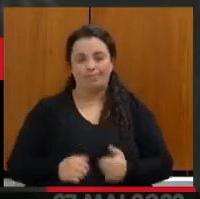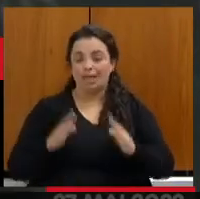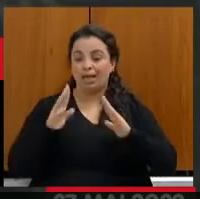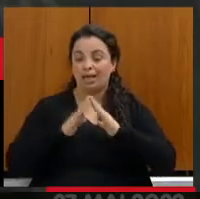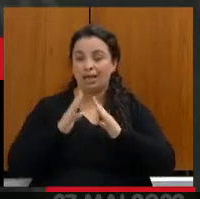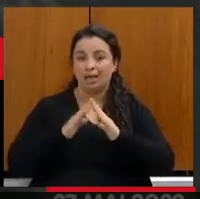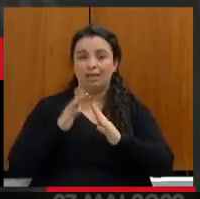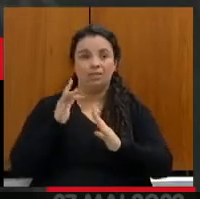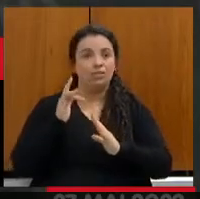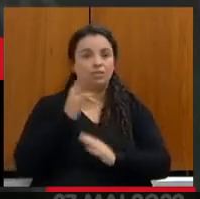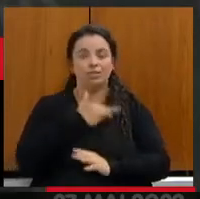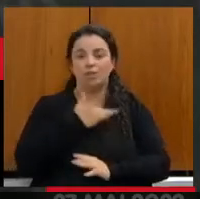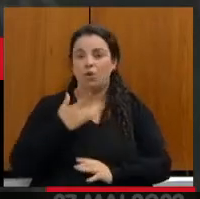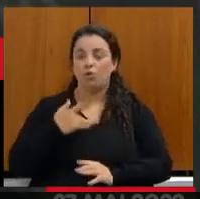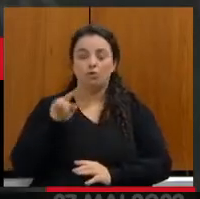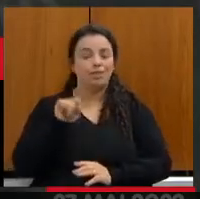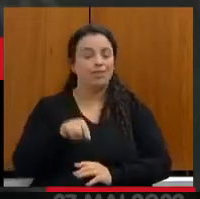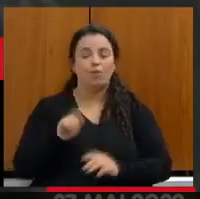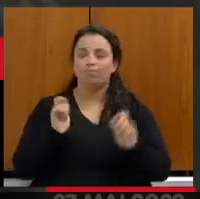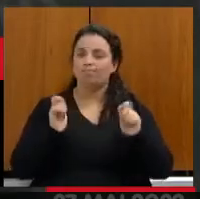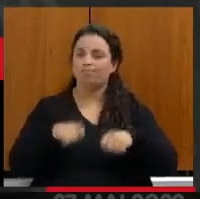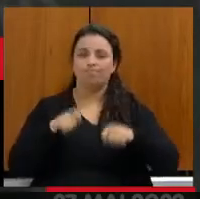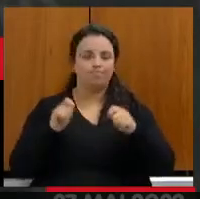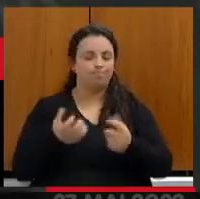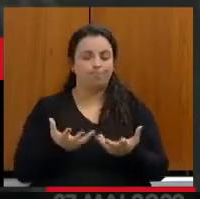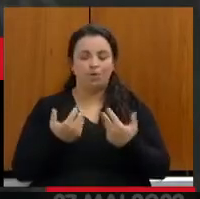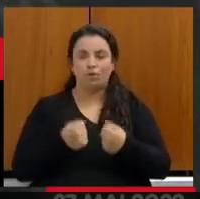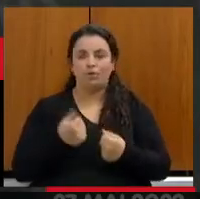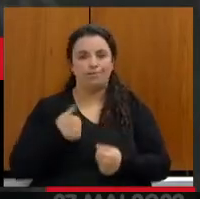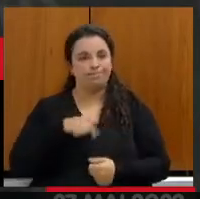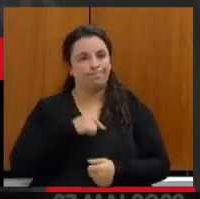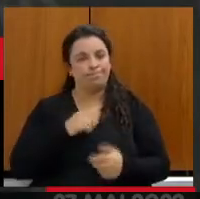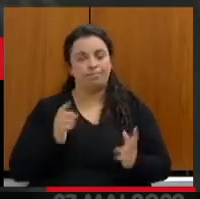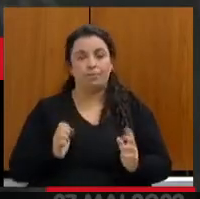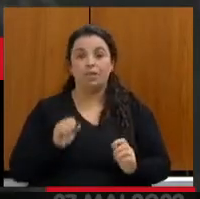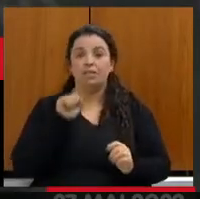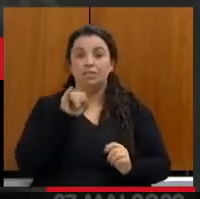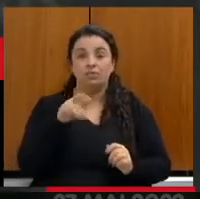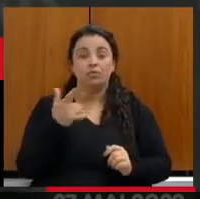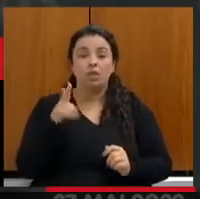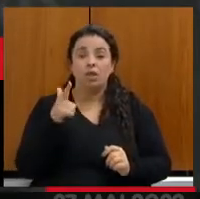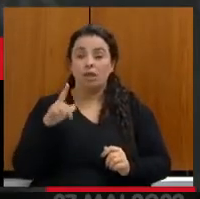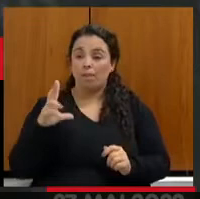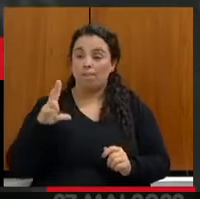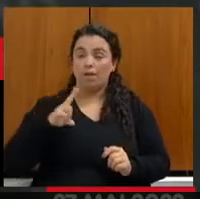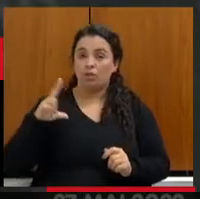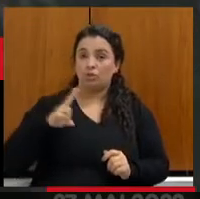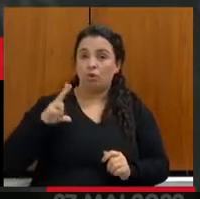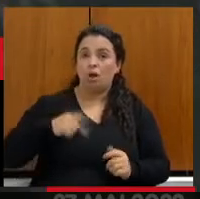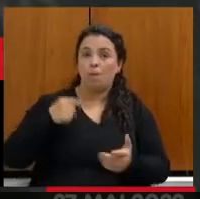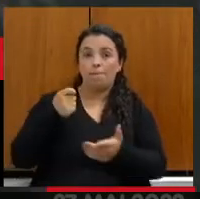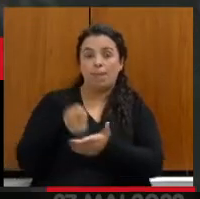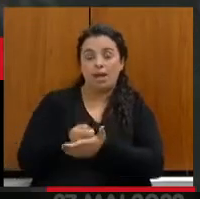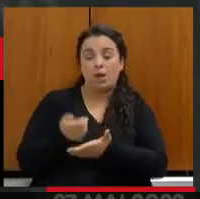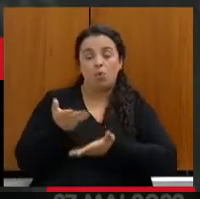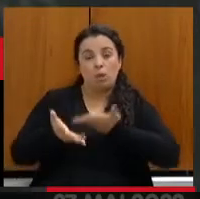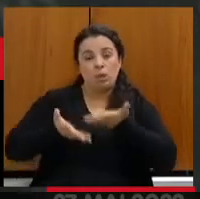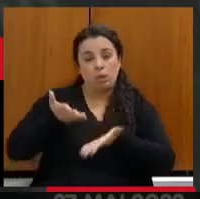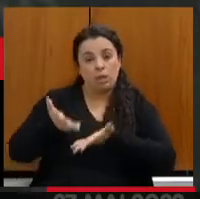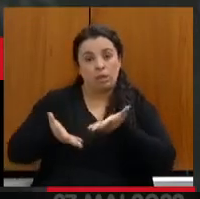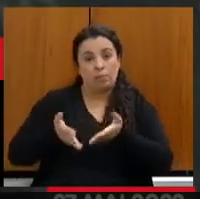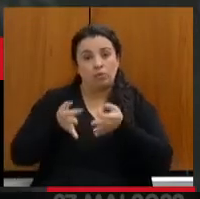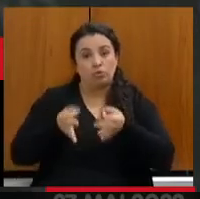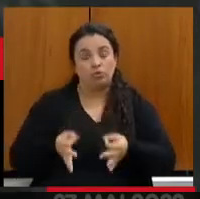de nos acolher se você não tiver condições de ter um tratamento de fazer um tratamento Digno